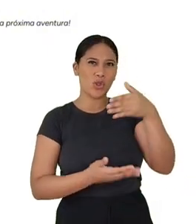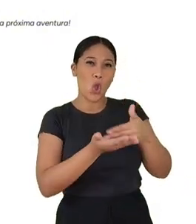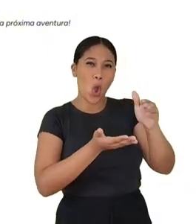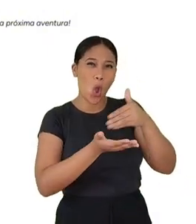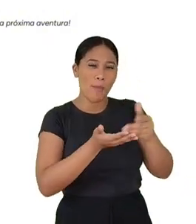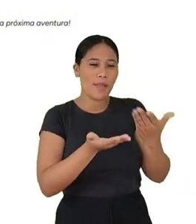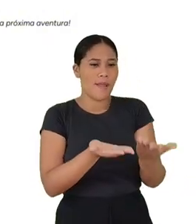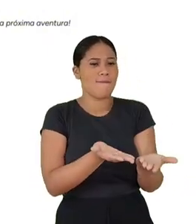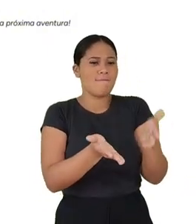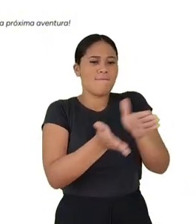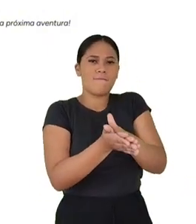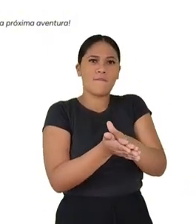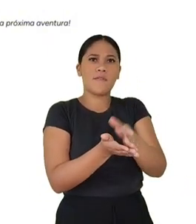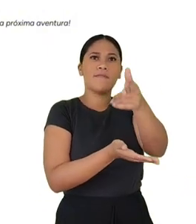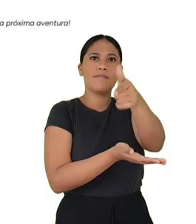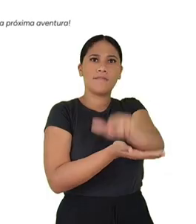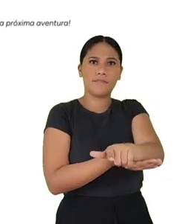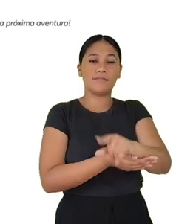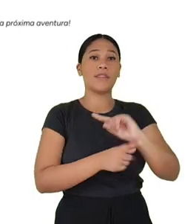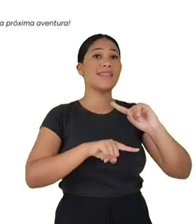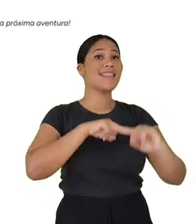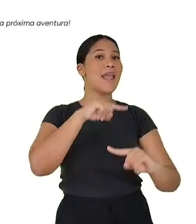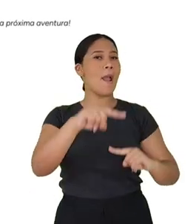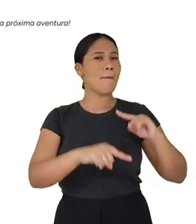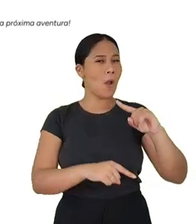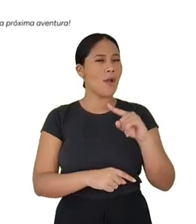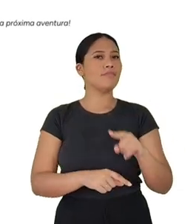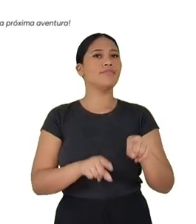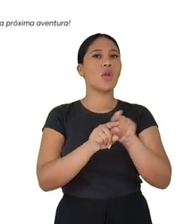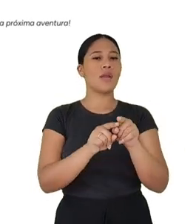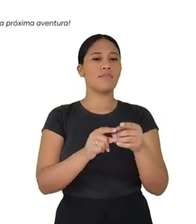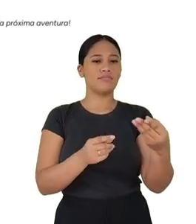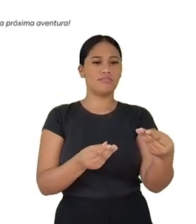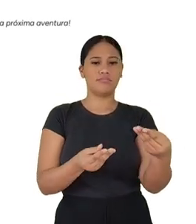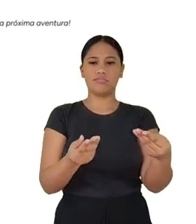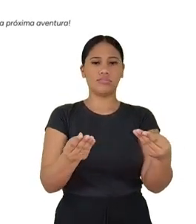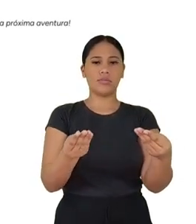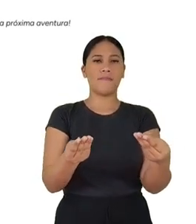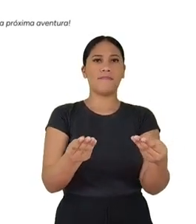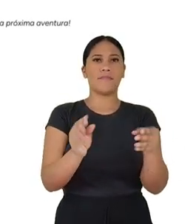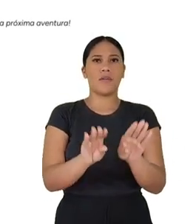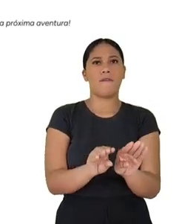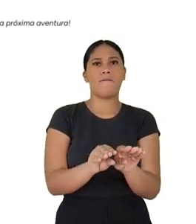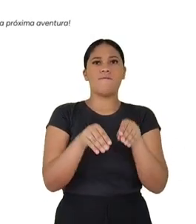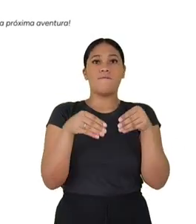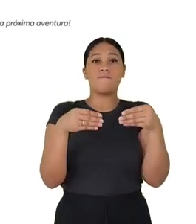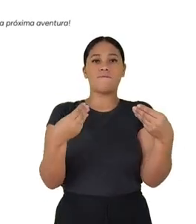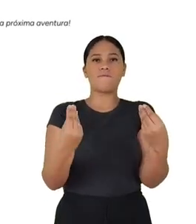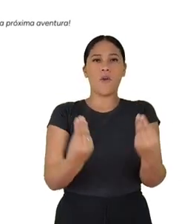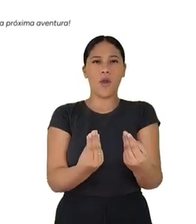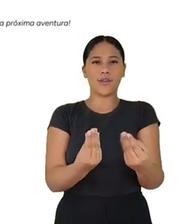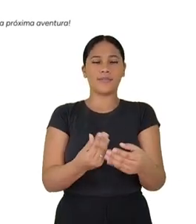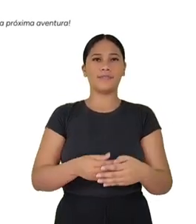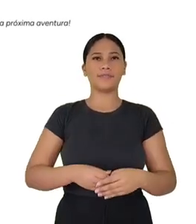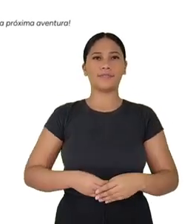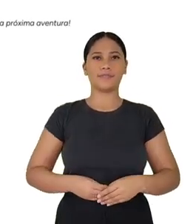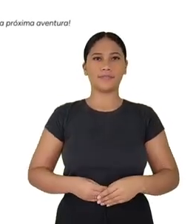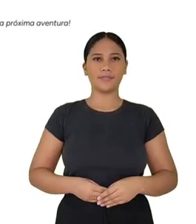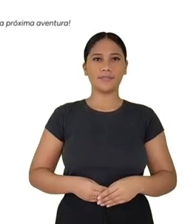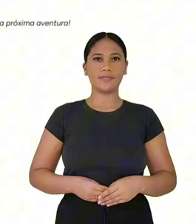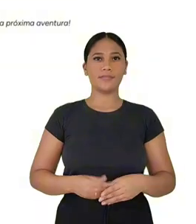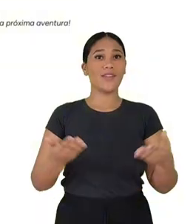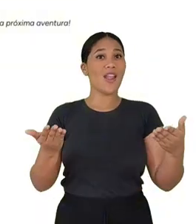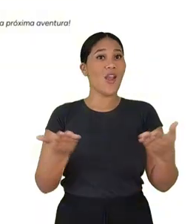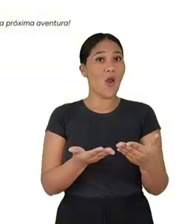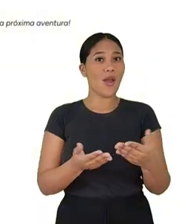outra metade da folha que sobrou e dobre ao meio. Depois, dobre cada lado de dentro para fora.